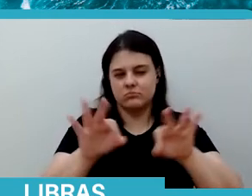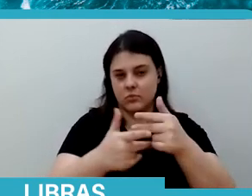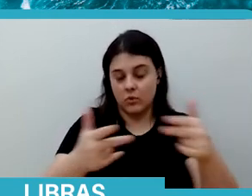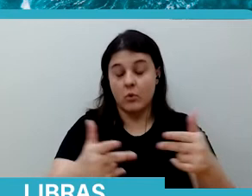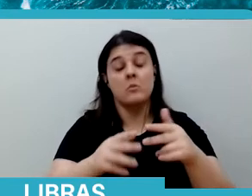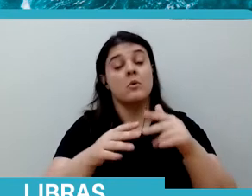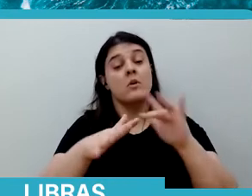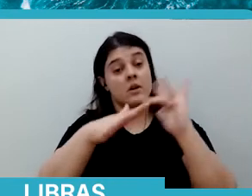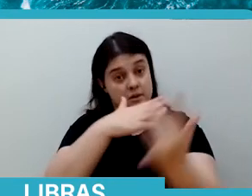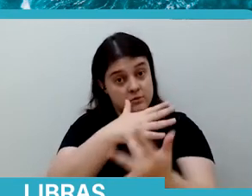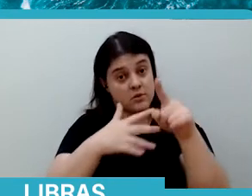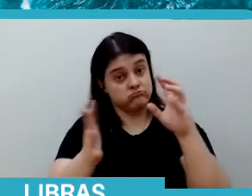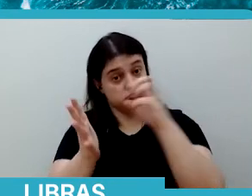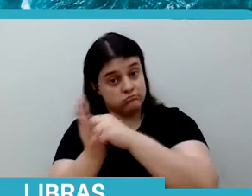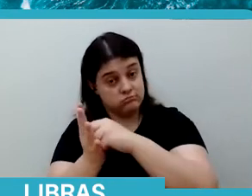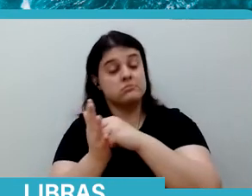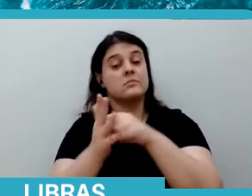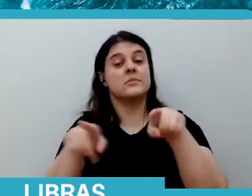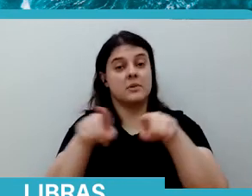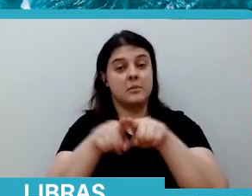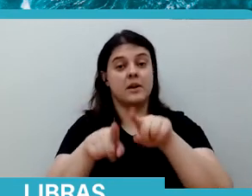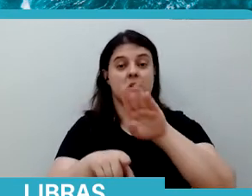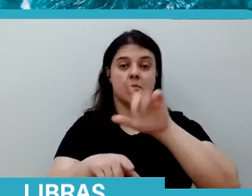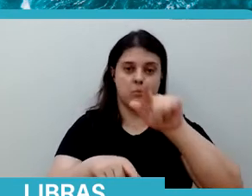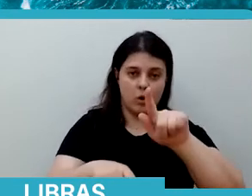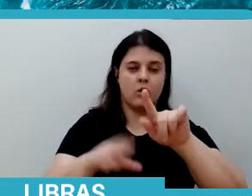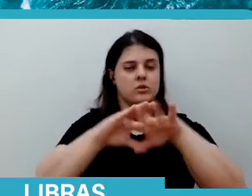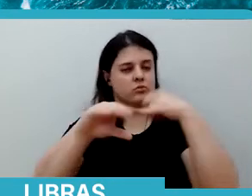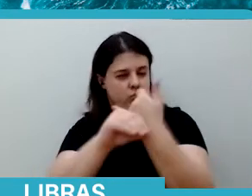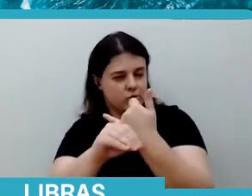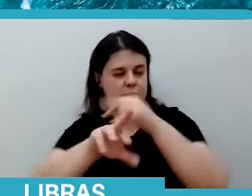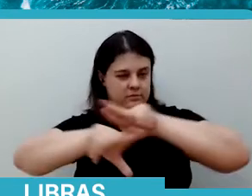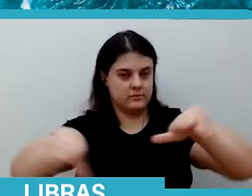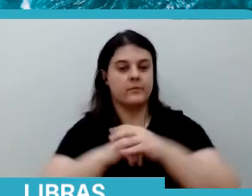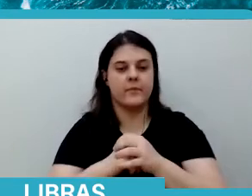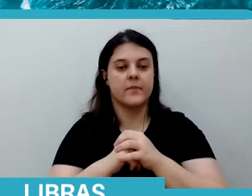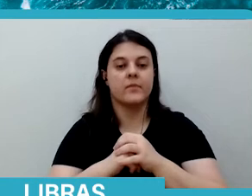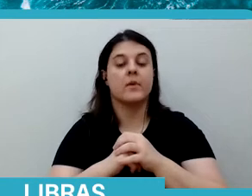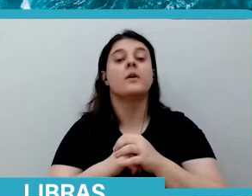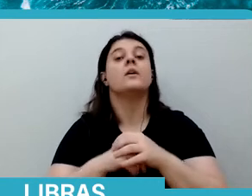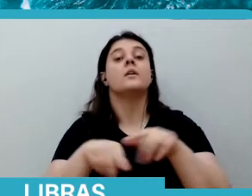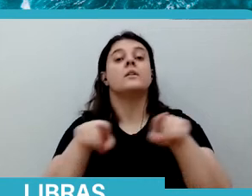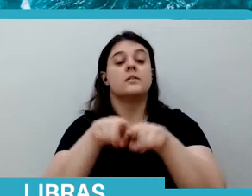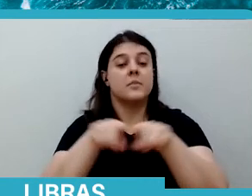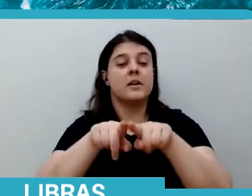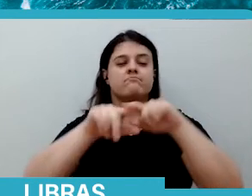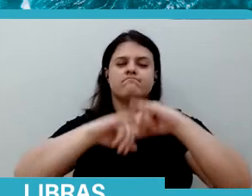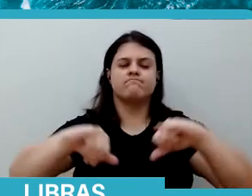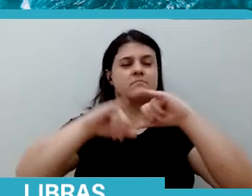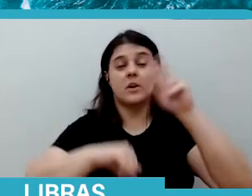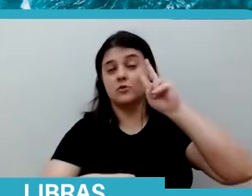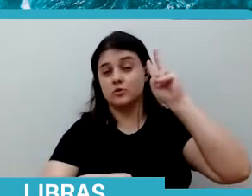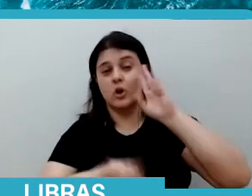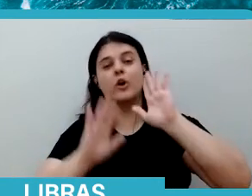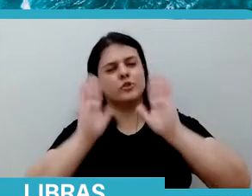a seguir em nossas redes sociais e como perder Nosso blog YouTube nossa mídia né nossa